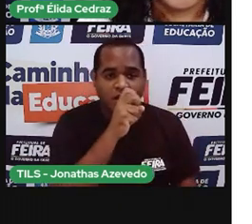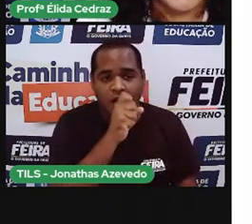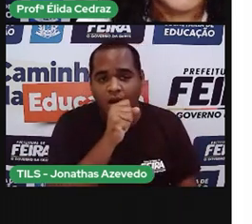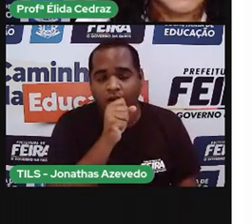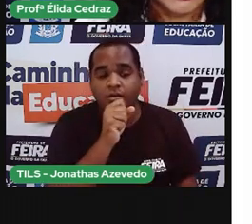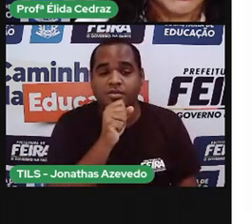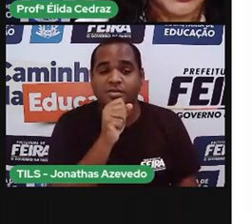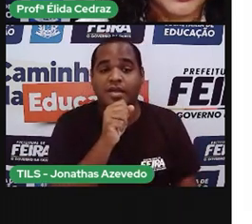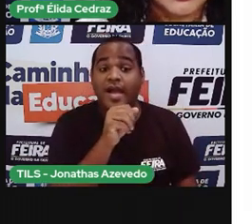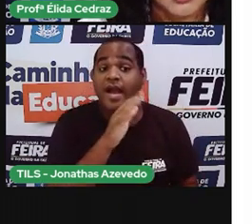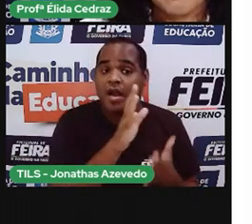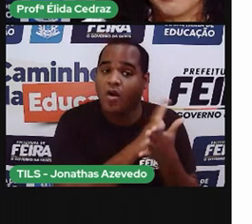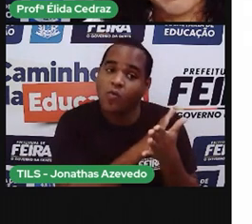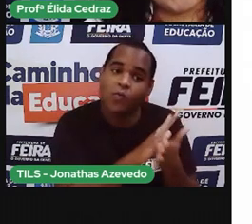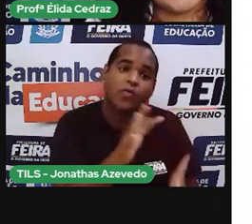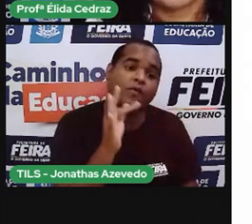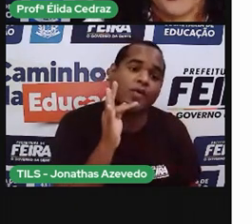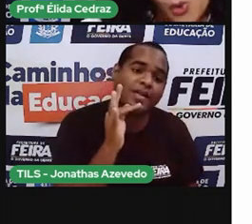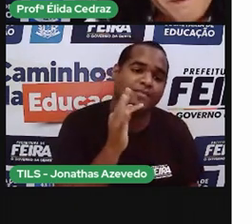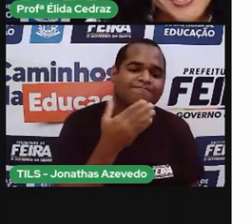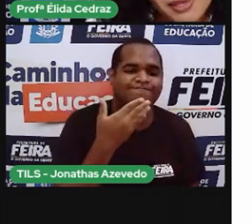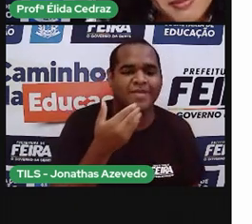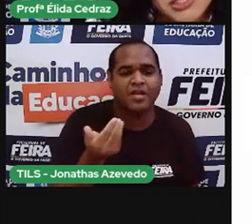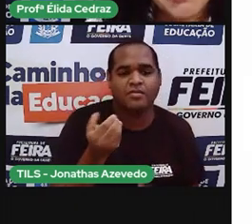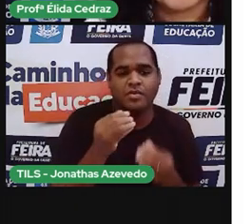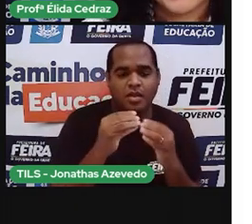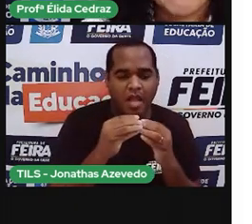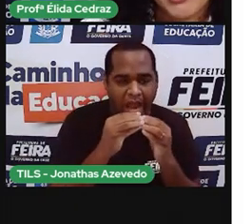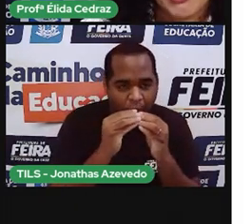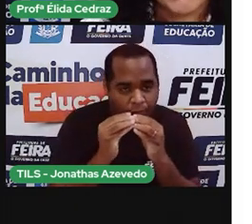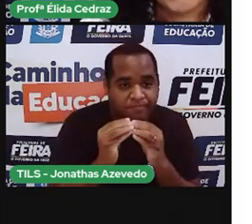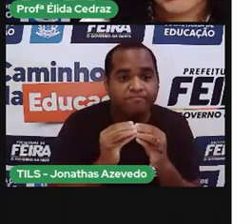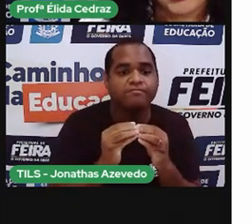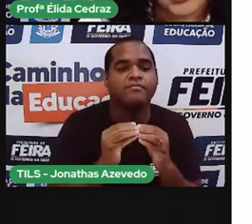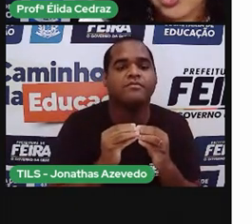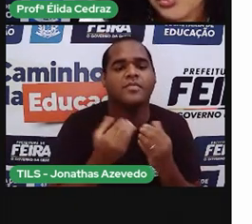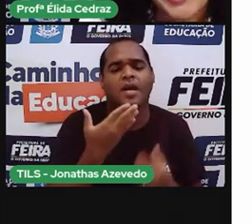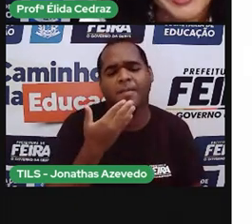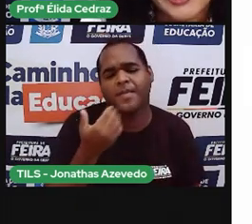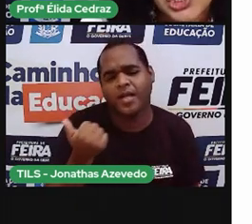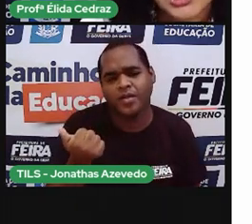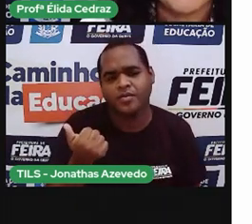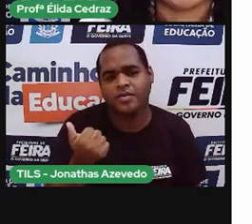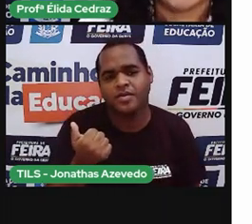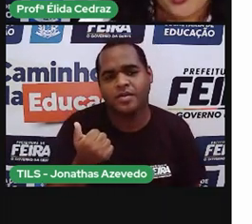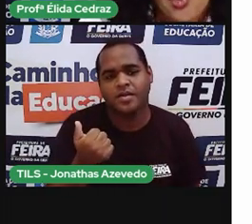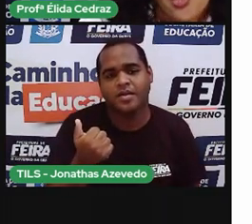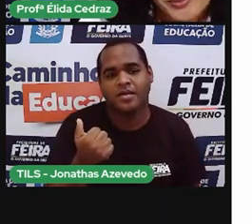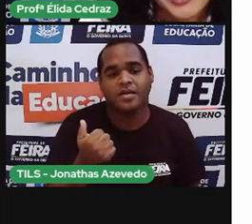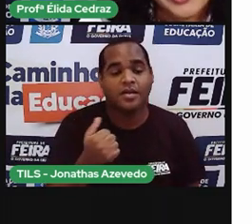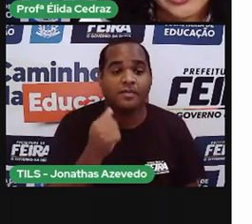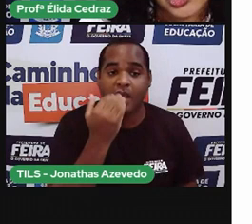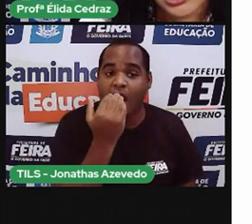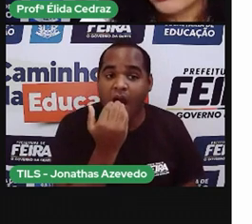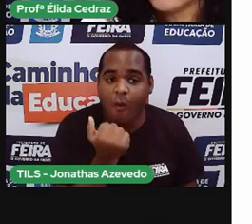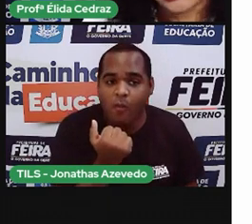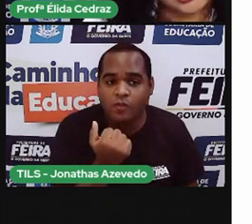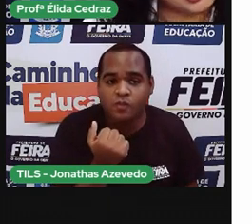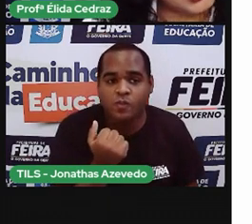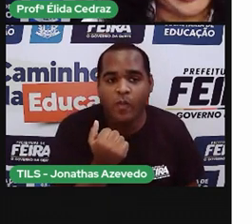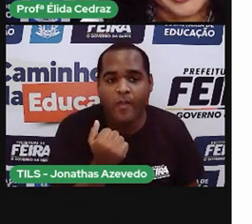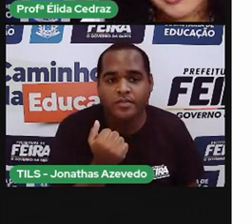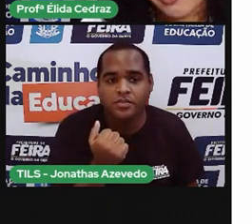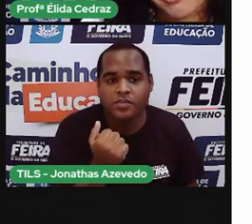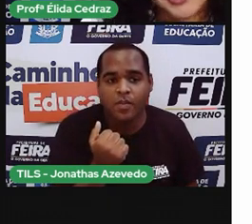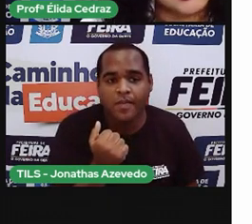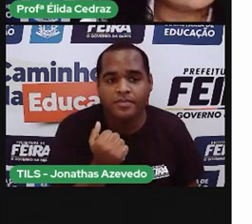laranja, essas frutas, a Pro prefere comer mesmo, porque a Pro não chupa laranja, não. A Pro come a laranja. Eu